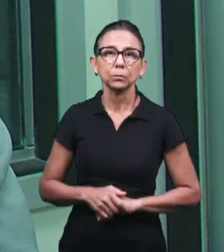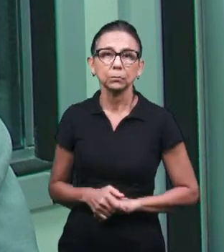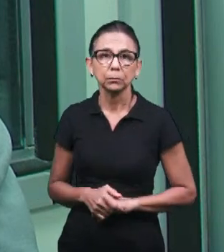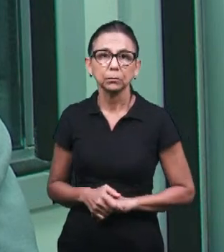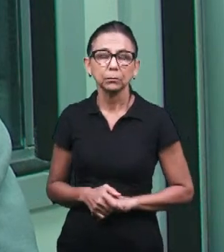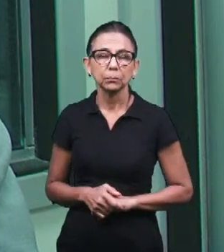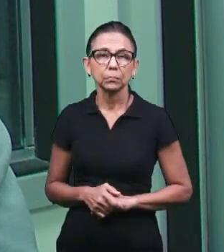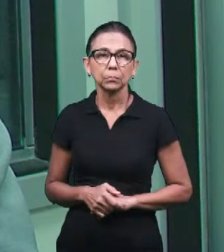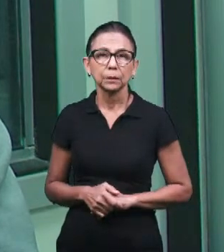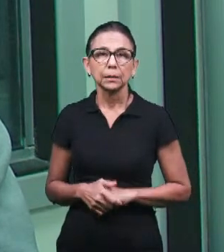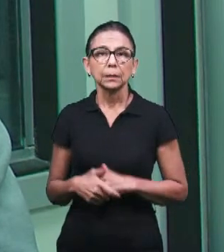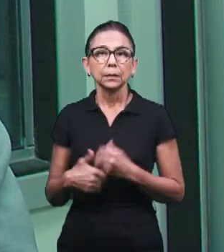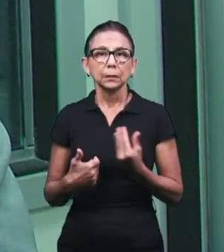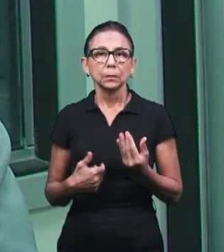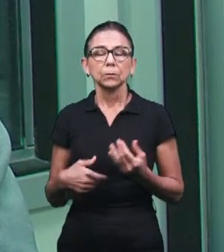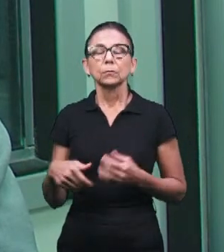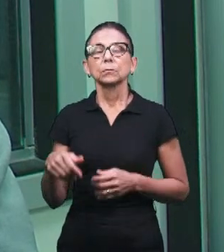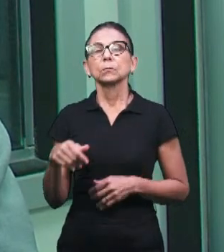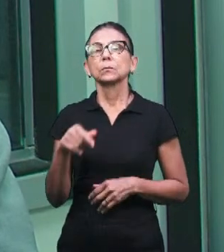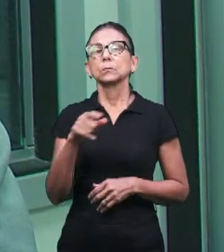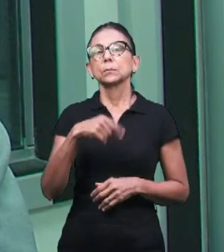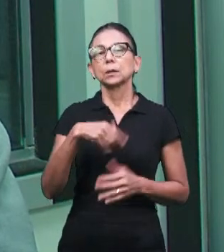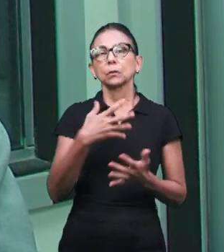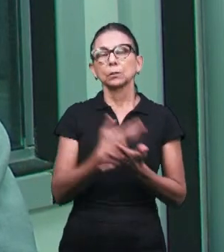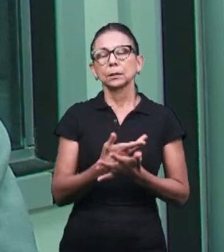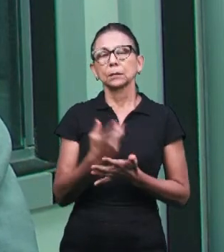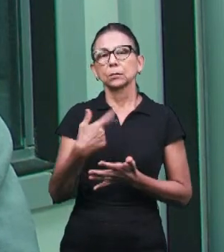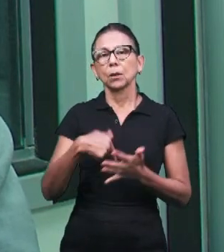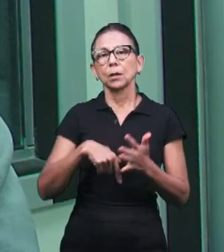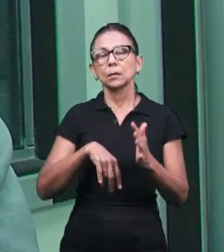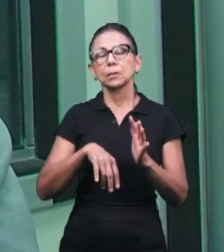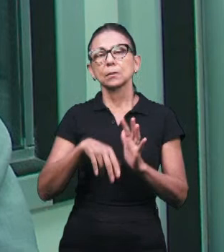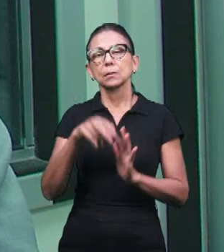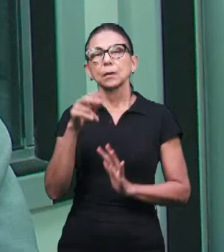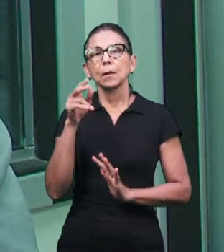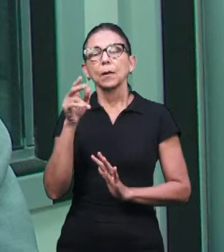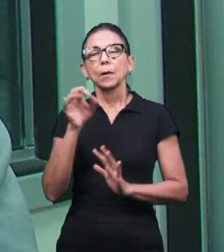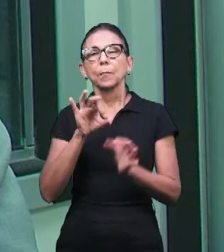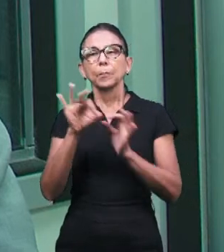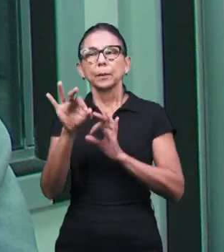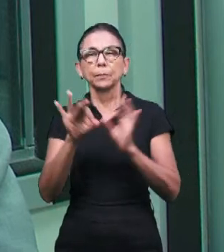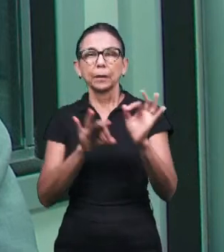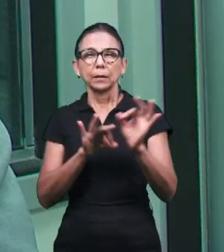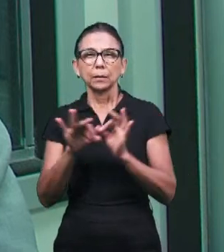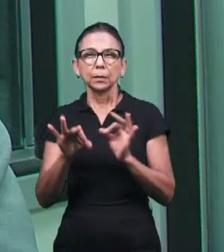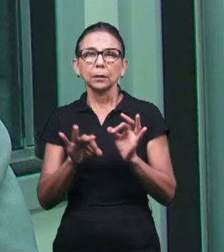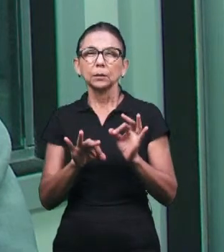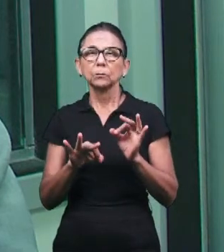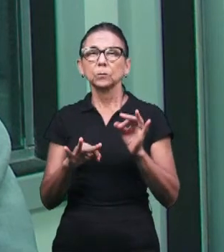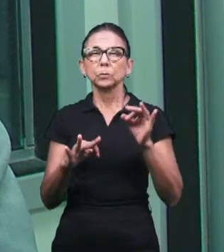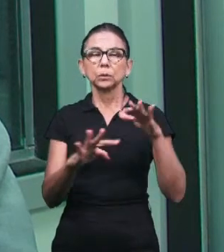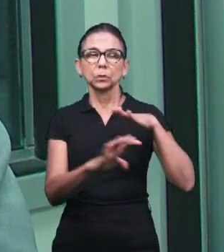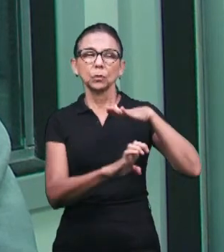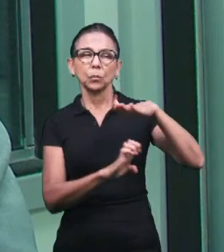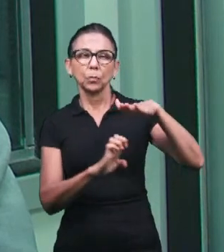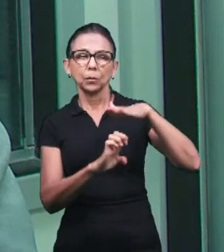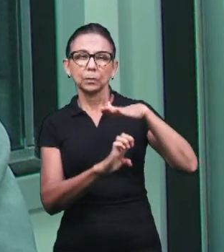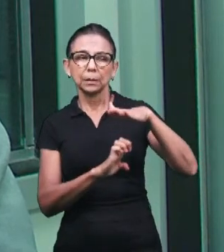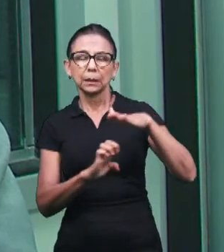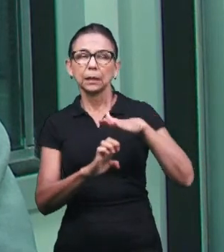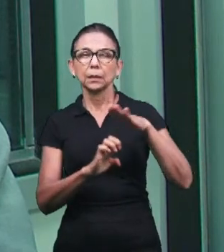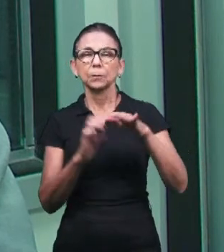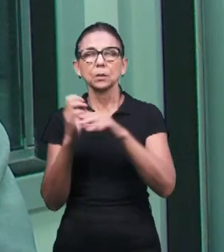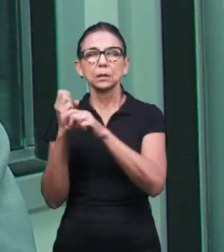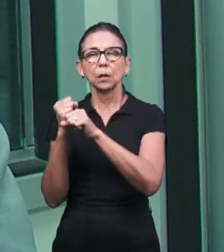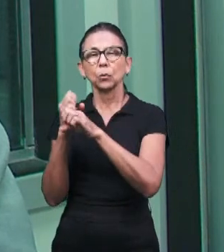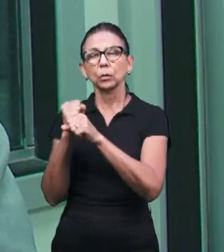nós planejamos com a empresa que cuidou do transporte uma dispersão em torno de 4h30 após o evento. Então